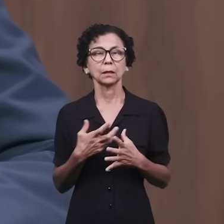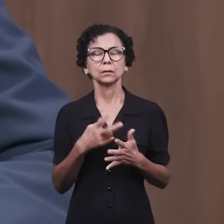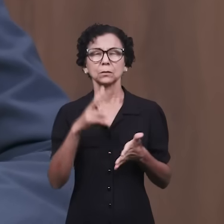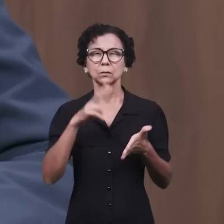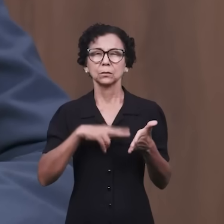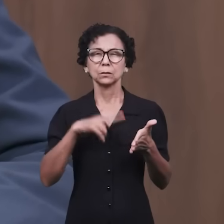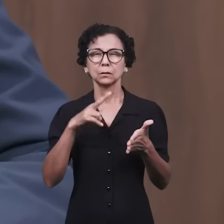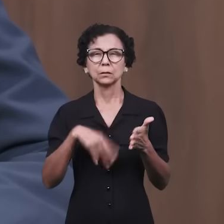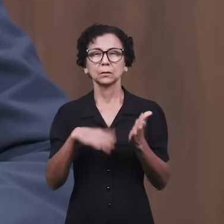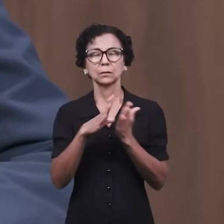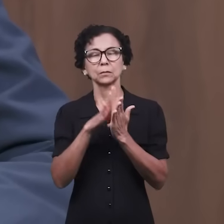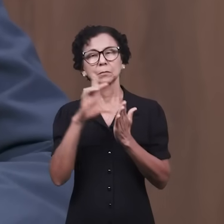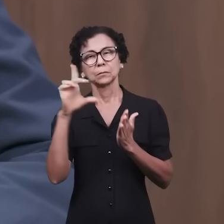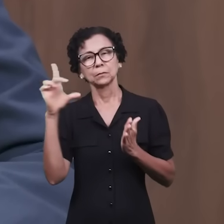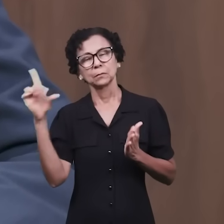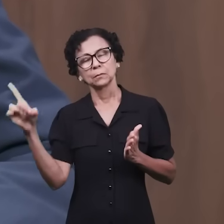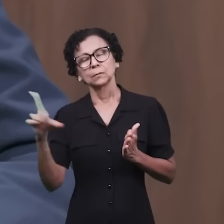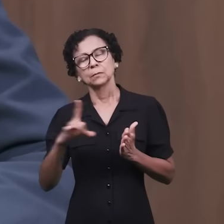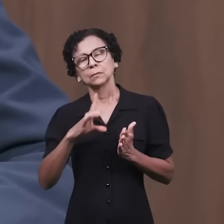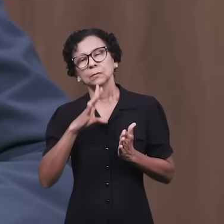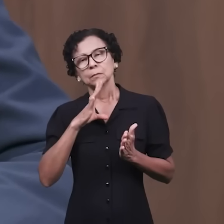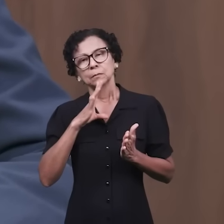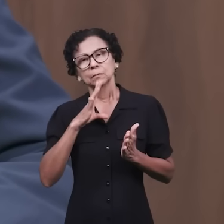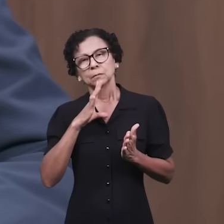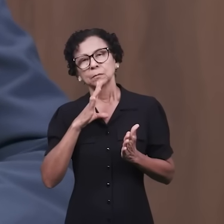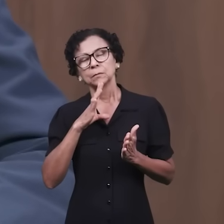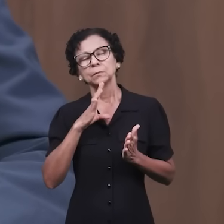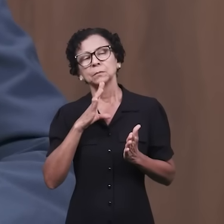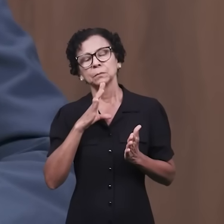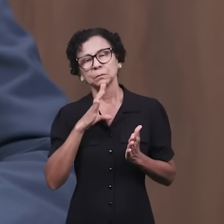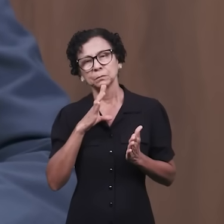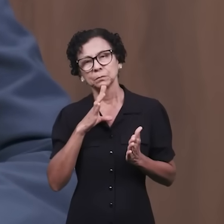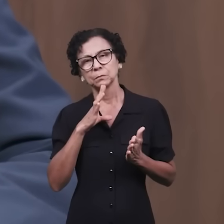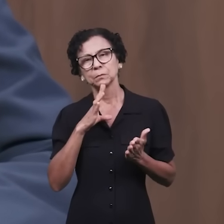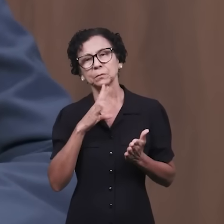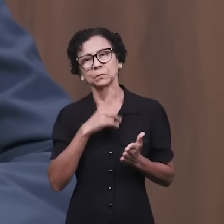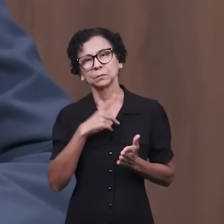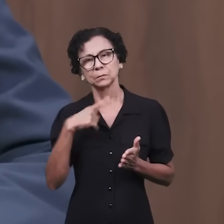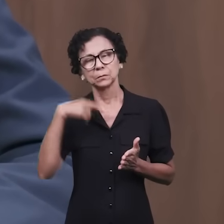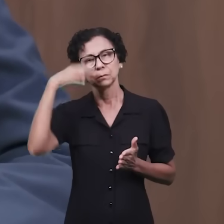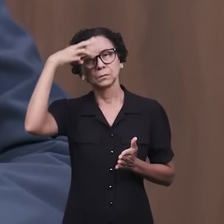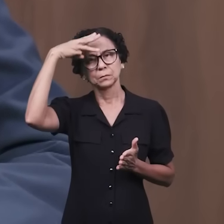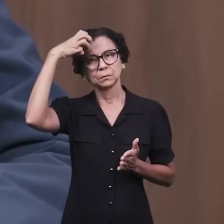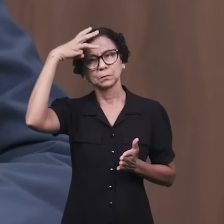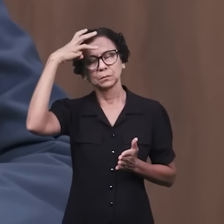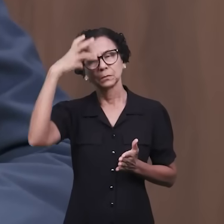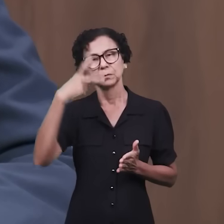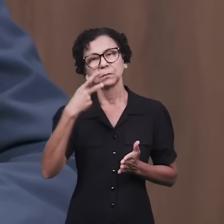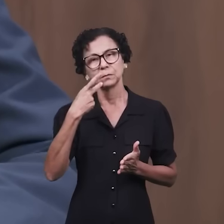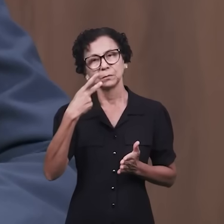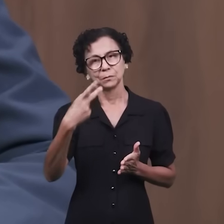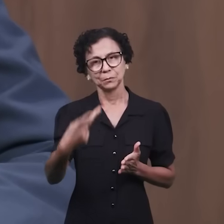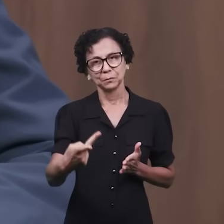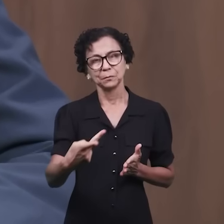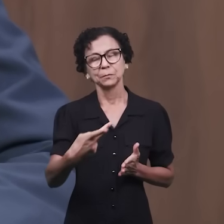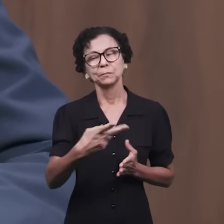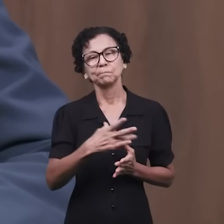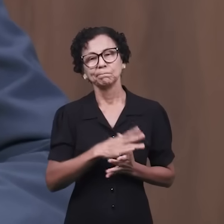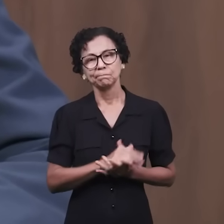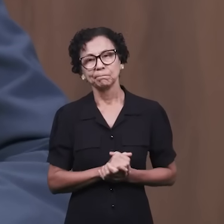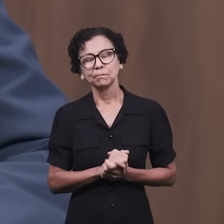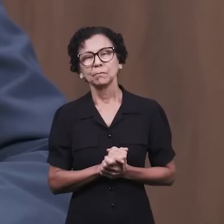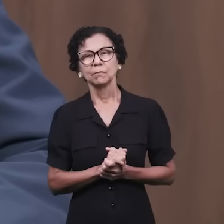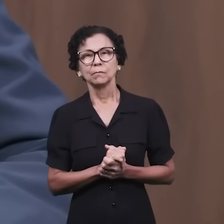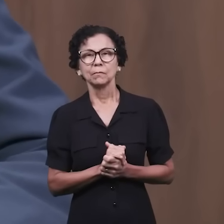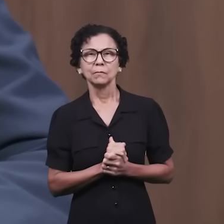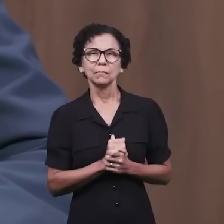né, conhecer a palavra, aquilo que o pastor Alexandre falou, conhecer a palavra mesmo na letra, você vai ler,